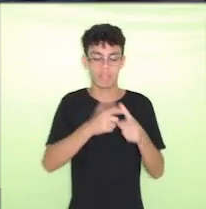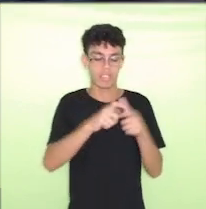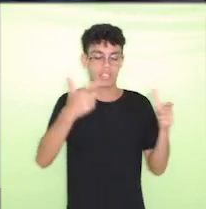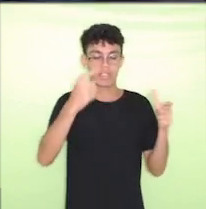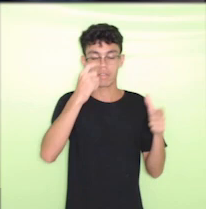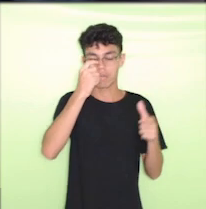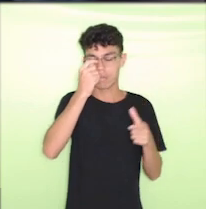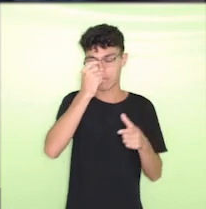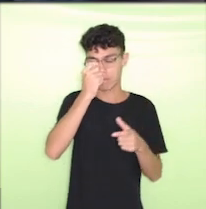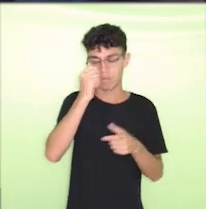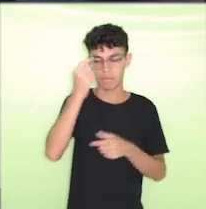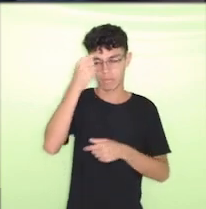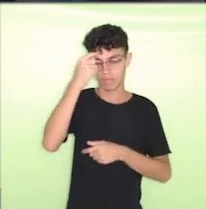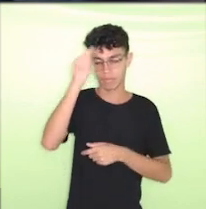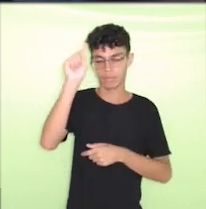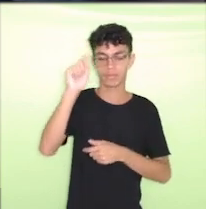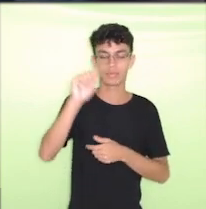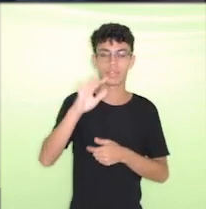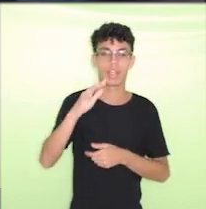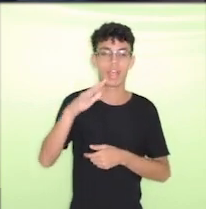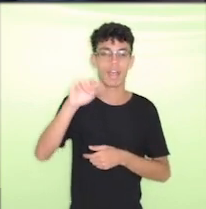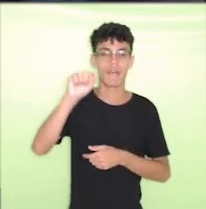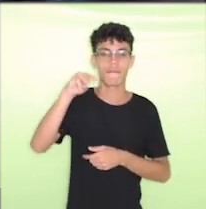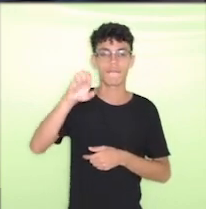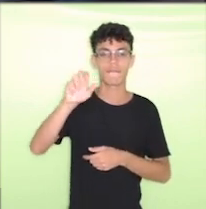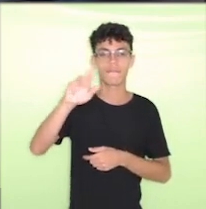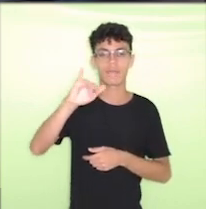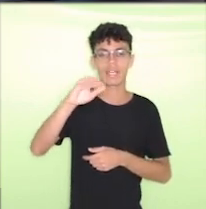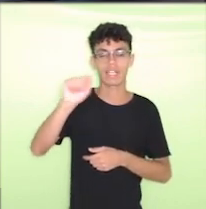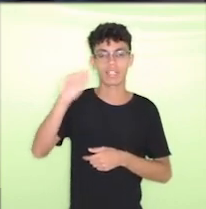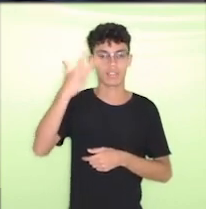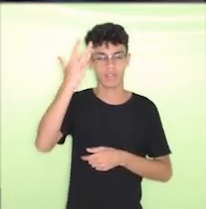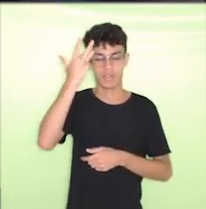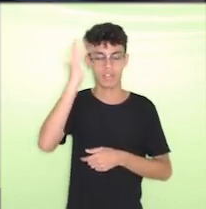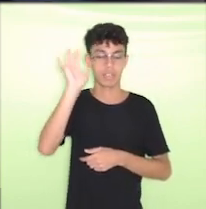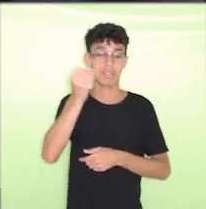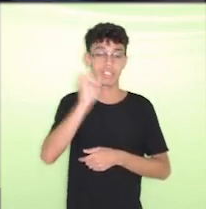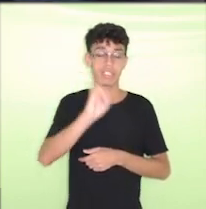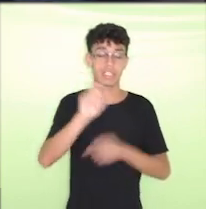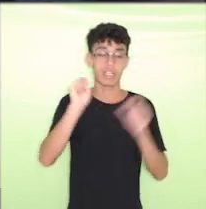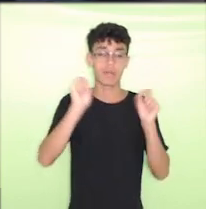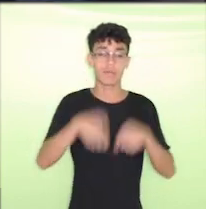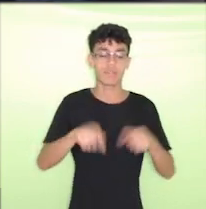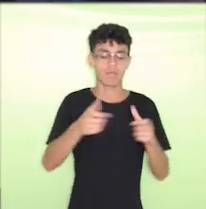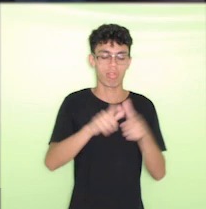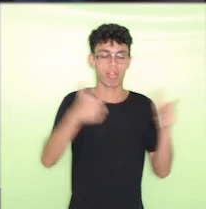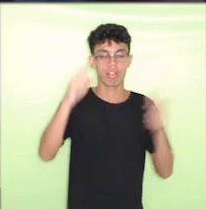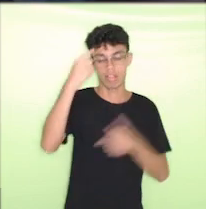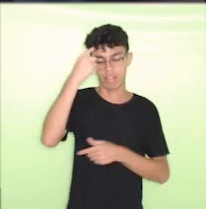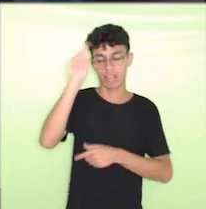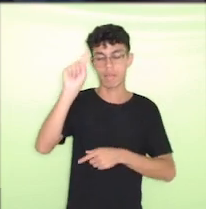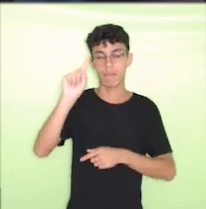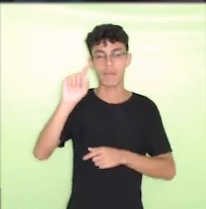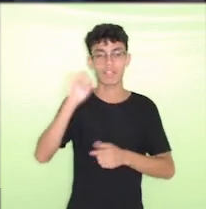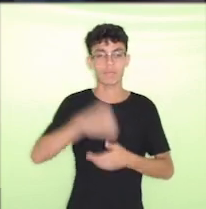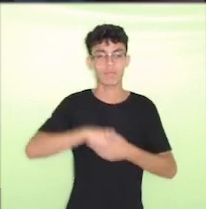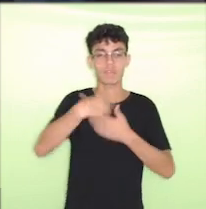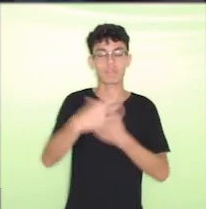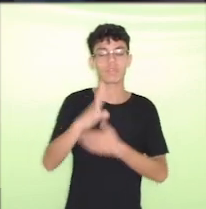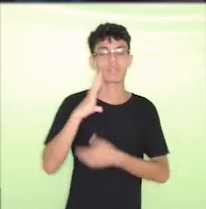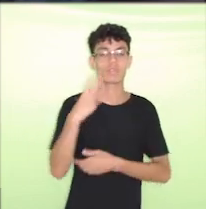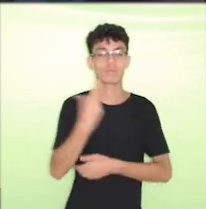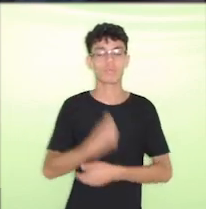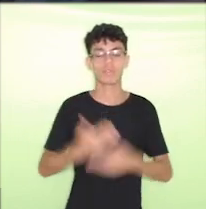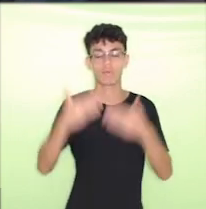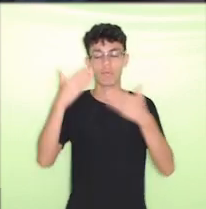ideia. A América nem sabe se é capaz de uma grande ideia. Mas, aos poucos, uma atitude de espírito diante das coisas vai